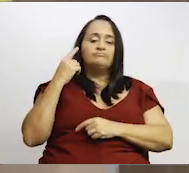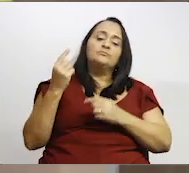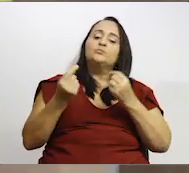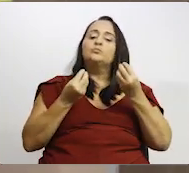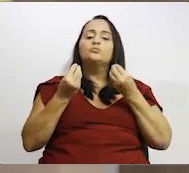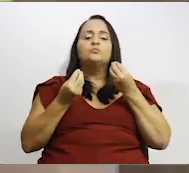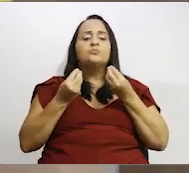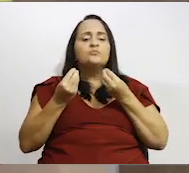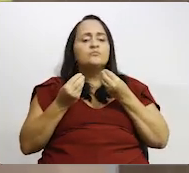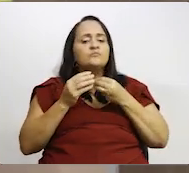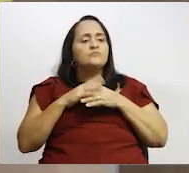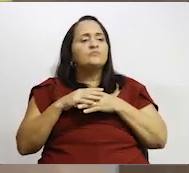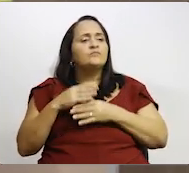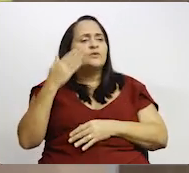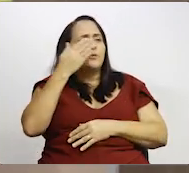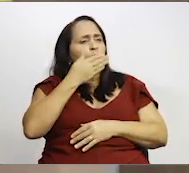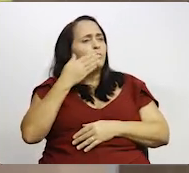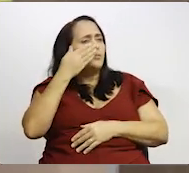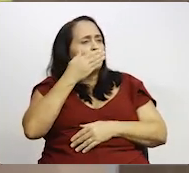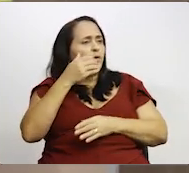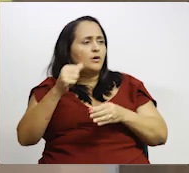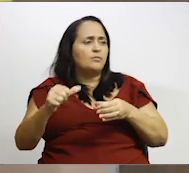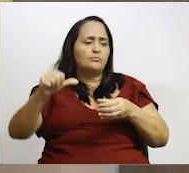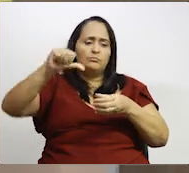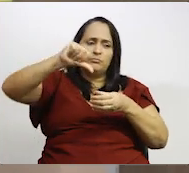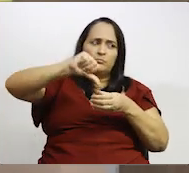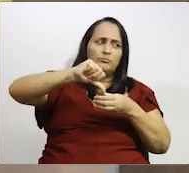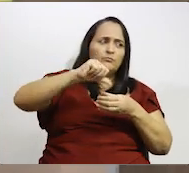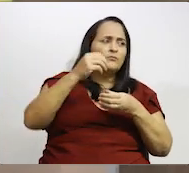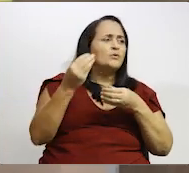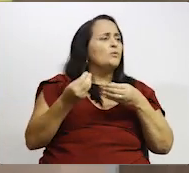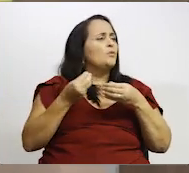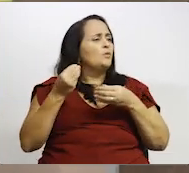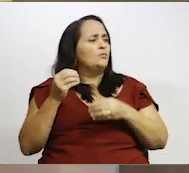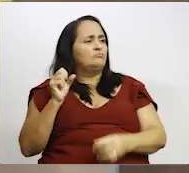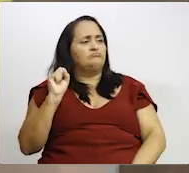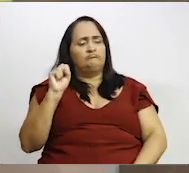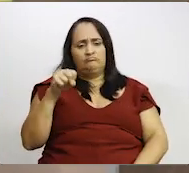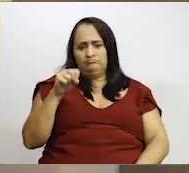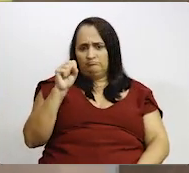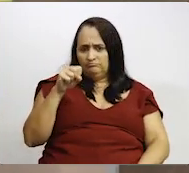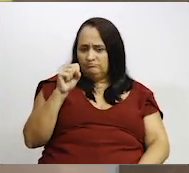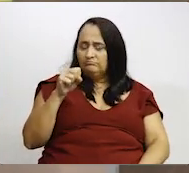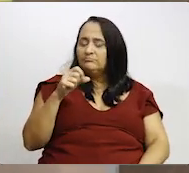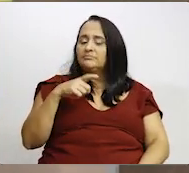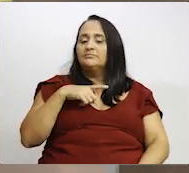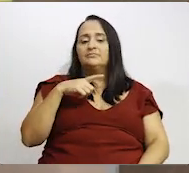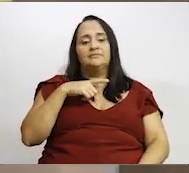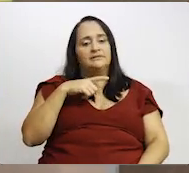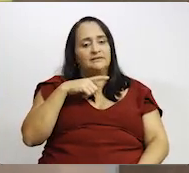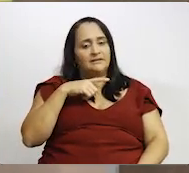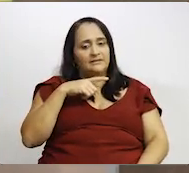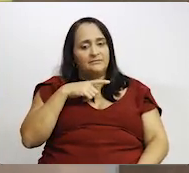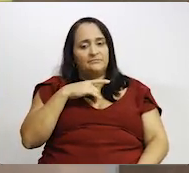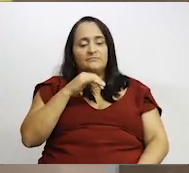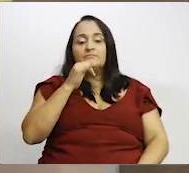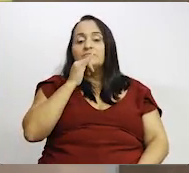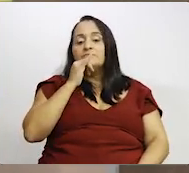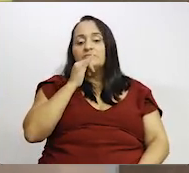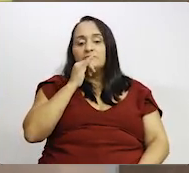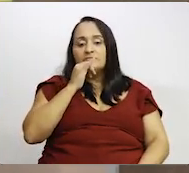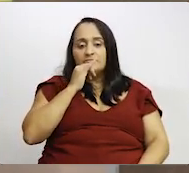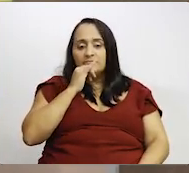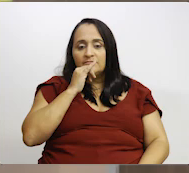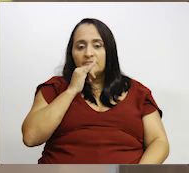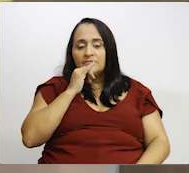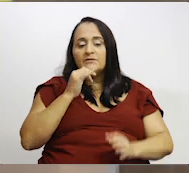falar de fração. Falar de refrigerante. Ah, tá. O que é que refrigerante tem a ver com fração? Tem sim muita coisa a ver. Observe